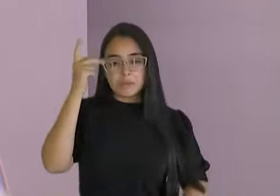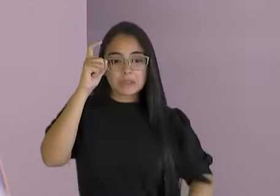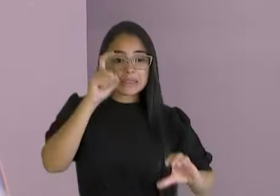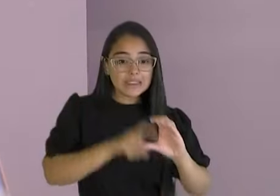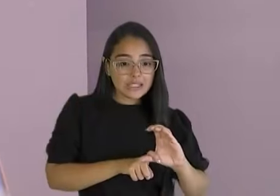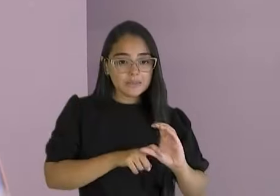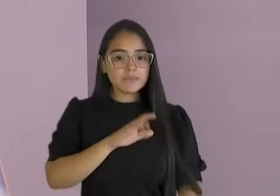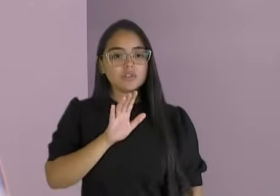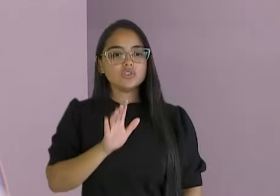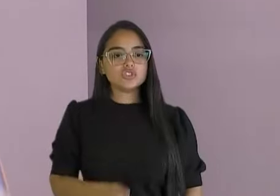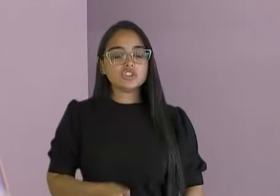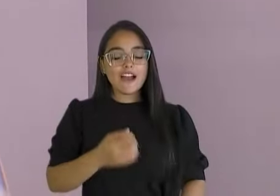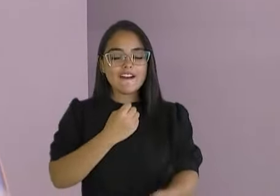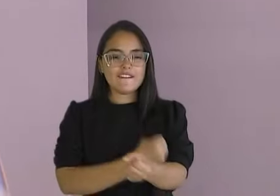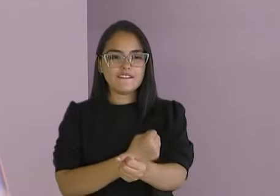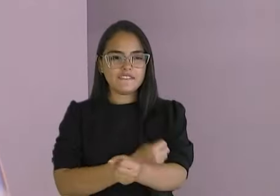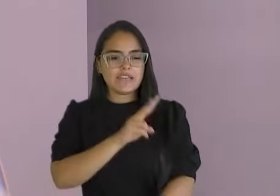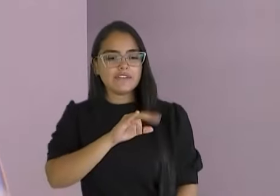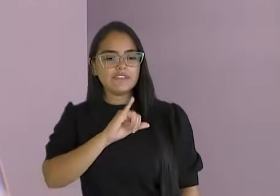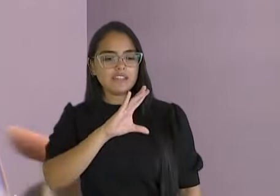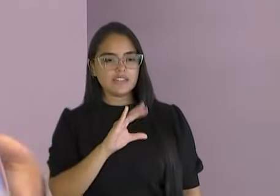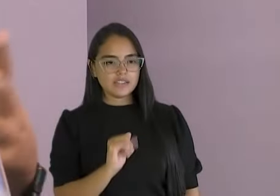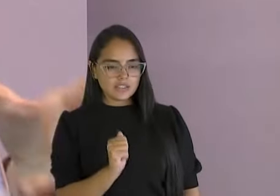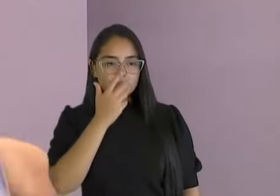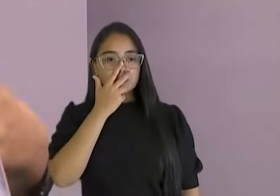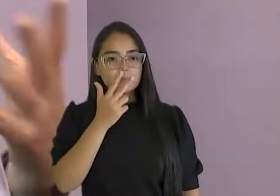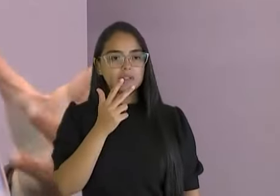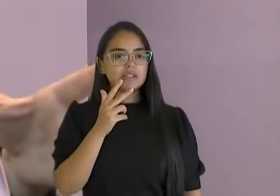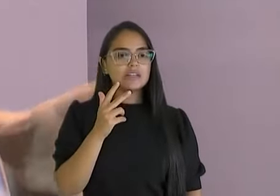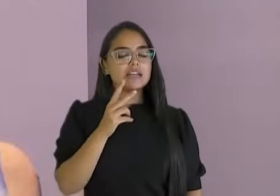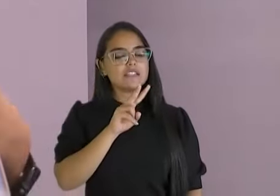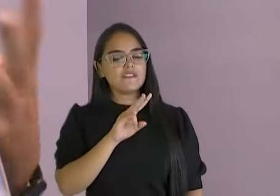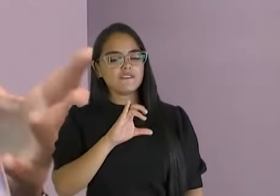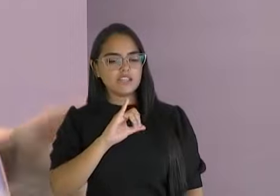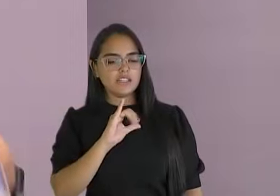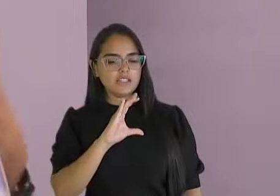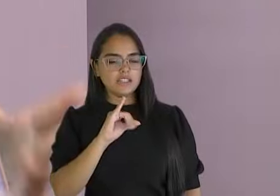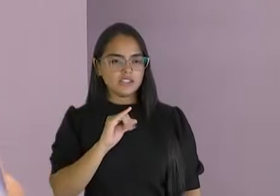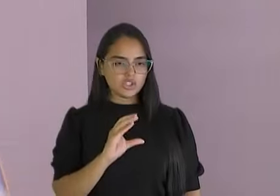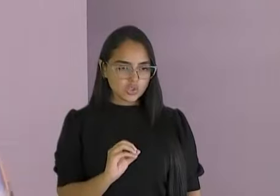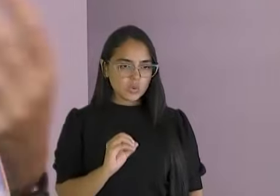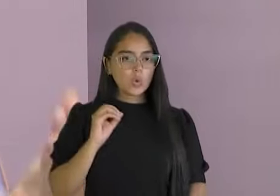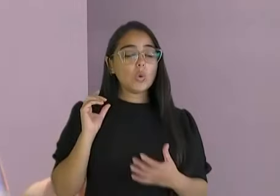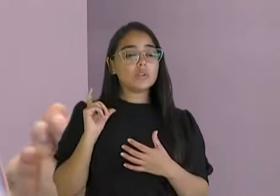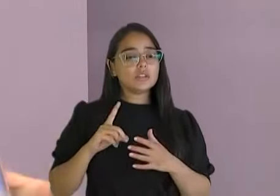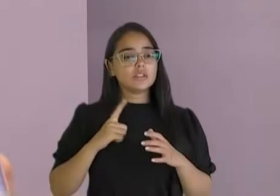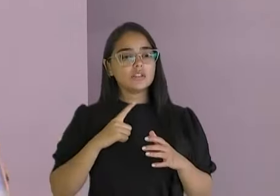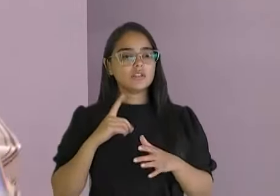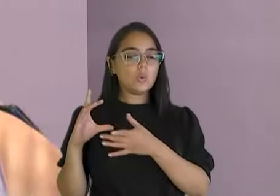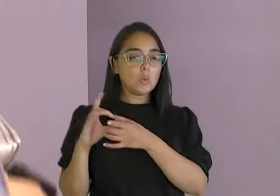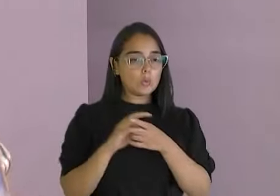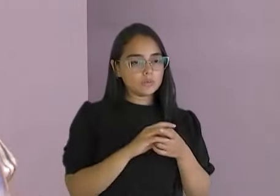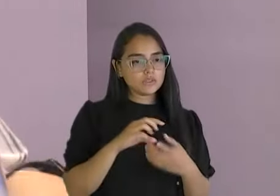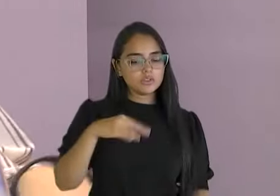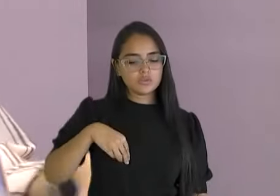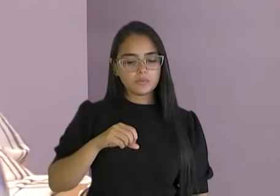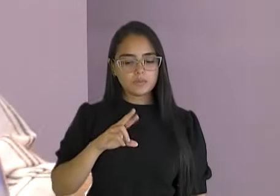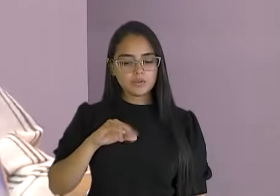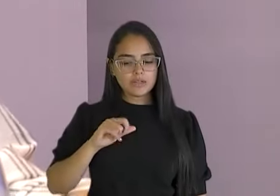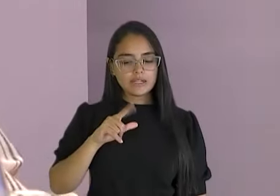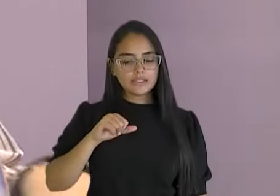gente nem fala esse termo vício porque é muito moralista. Então, às vezes a gente fala vício, aí a gente vai para um contexto mais moralista, né? A gente vai para o contexto